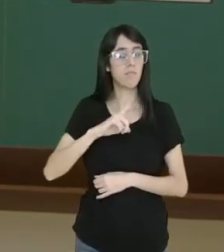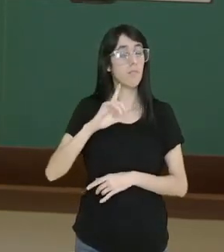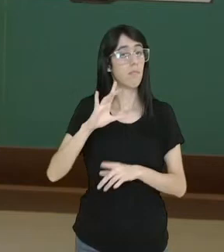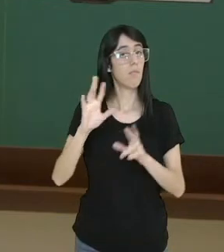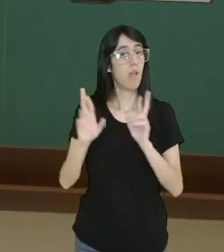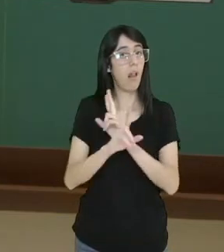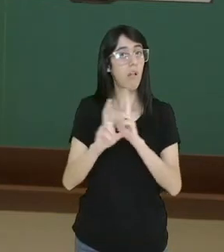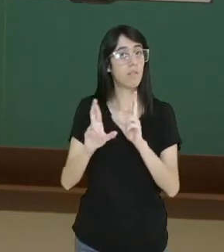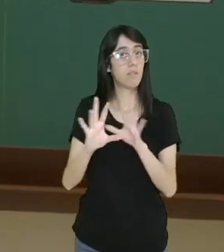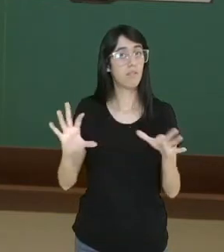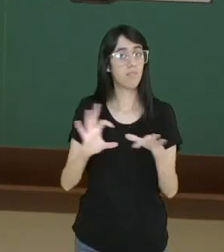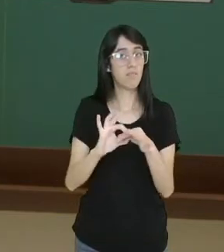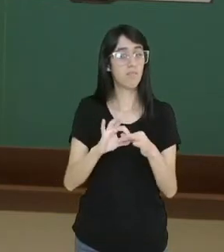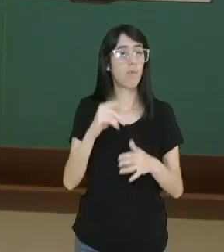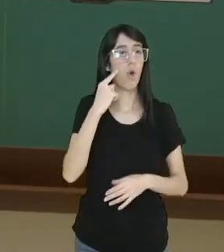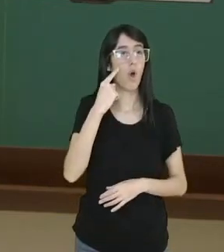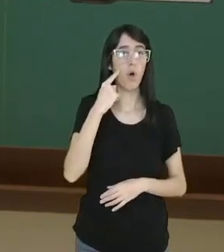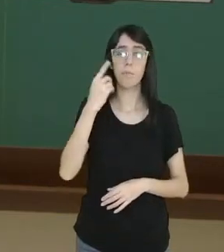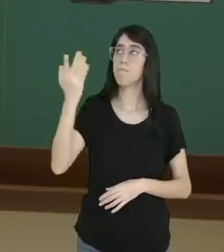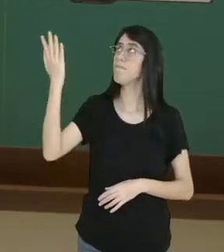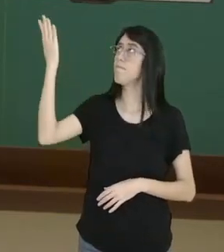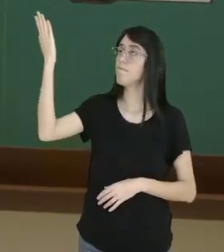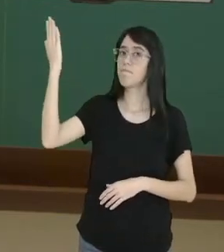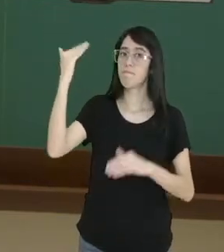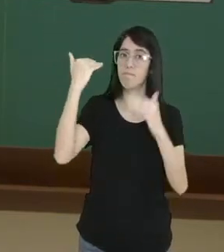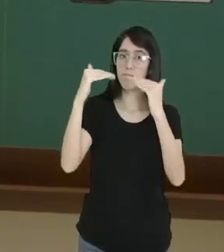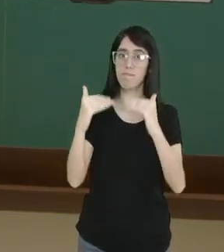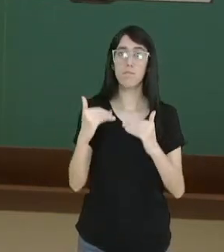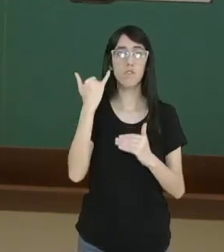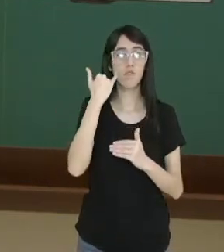aqui, ó. Olha a relação que nós vamos montar, ó.